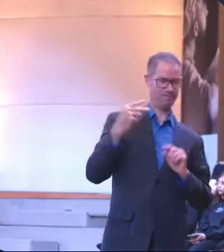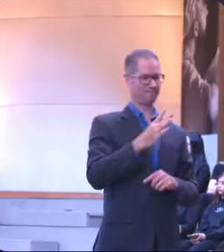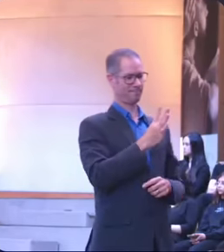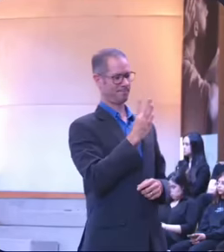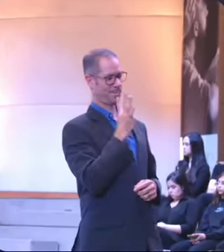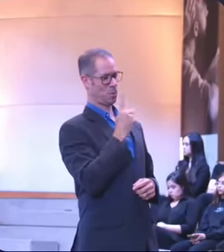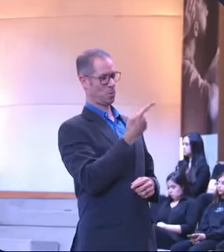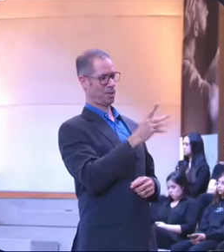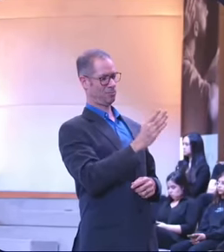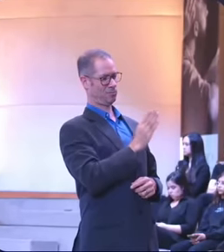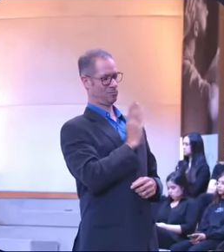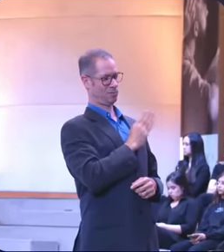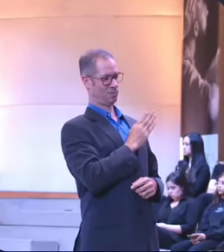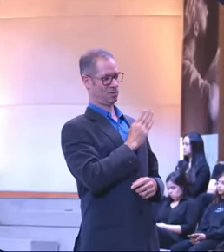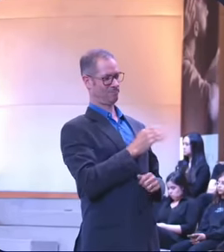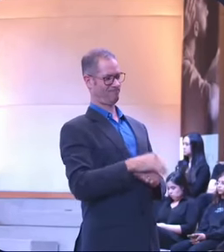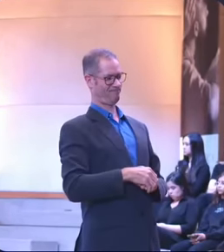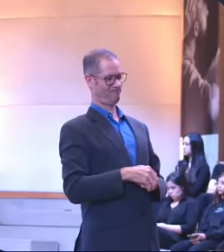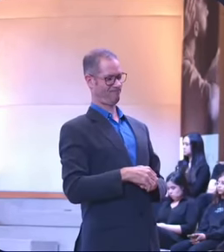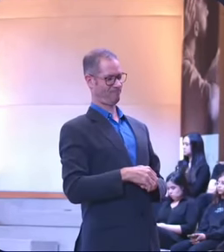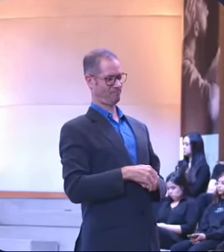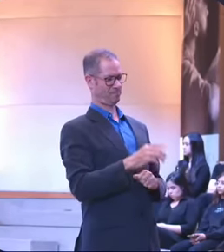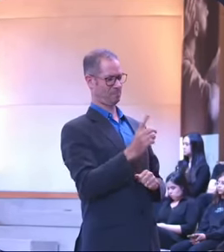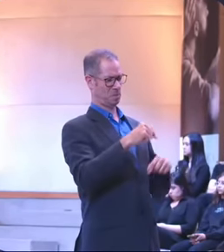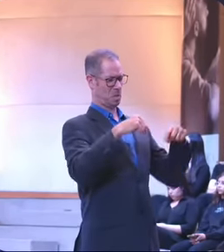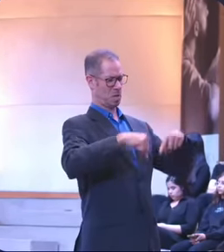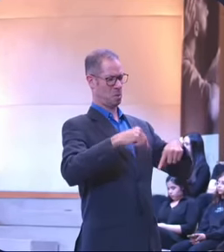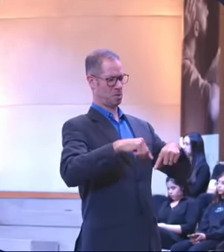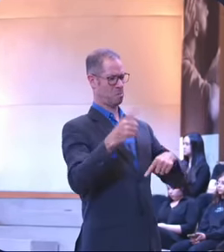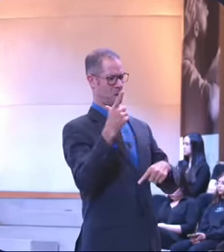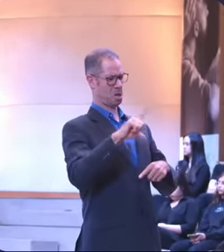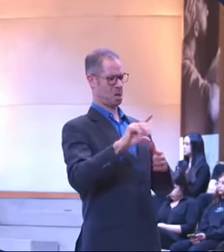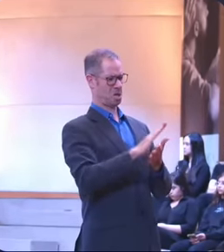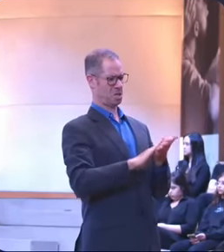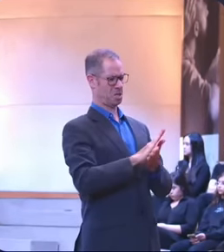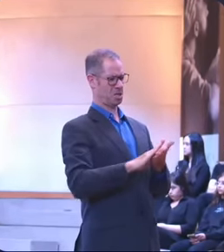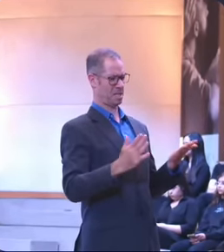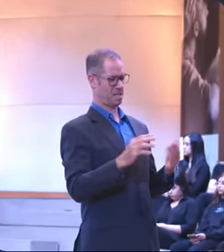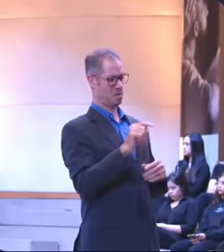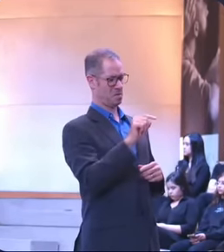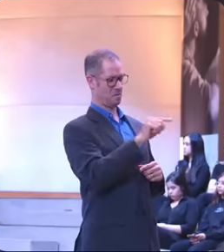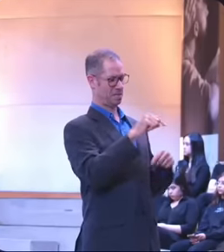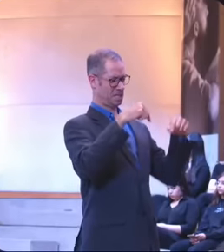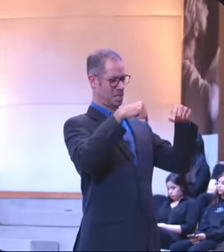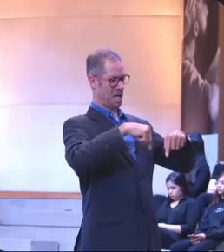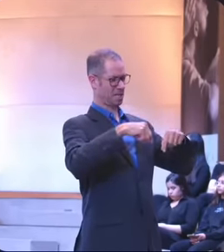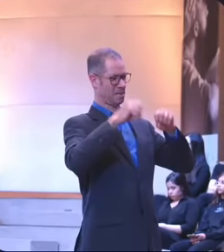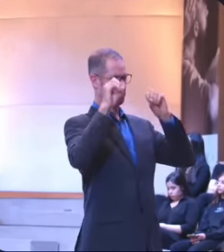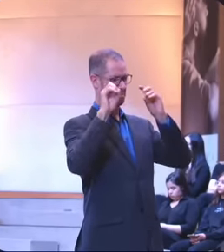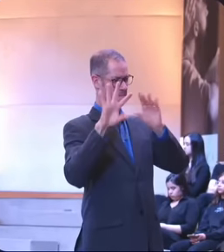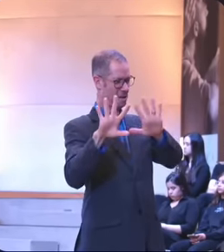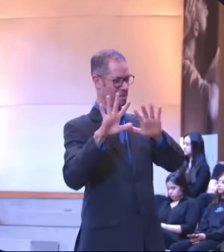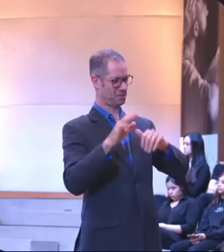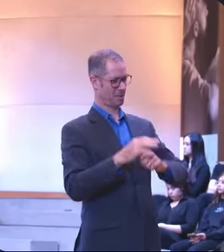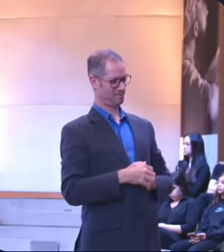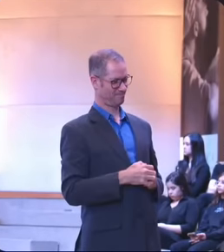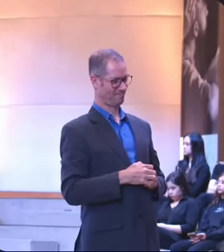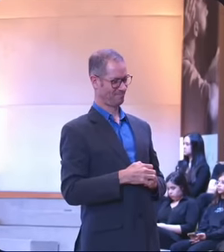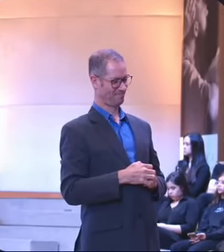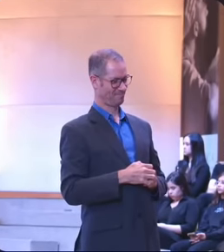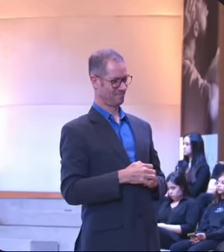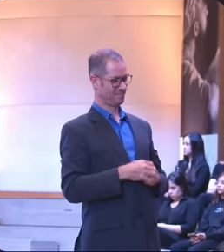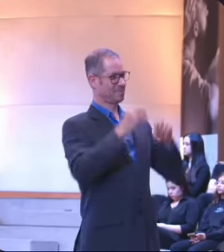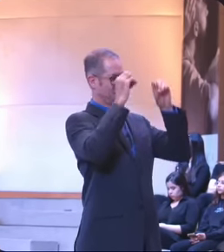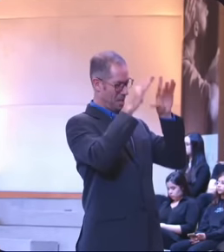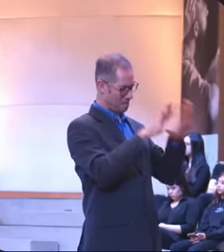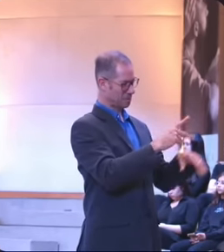teu coração. Você não está aqui para ganhar nada. Você está aqui para abençoar. Então